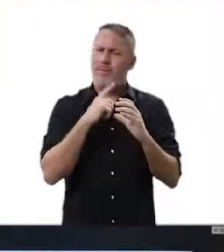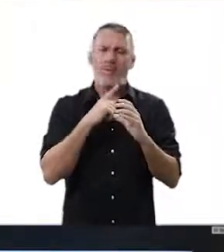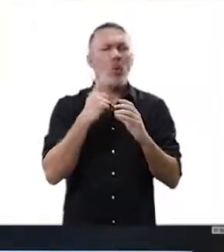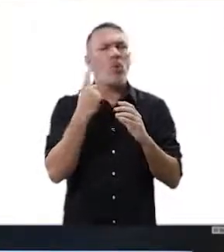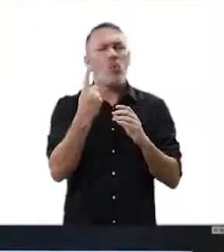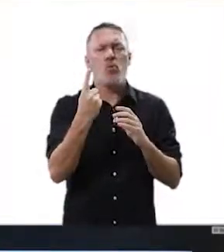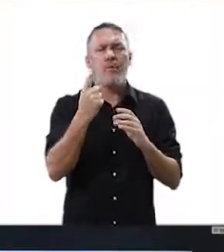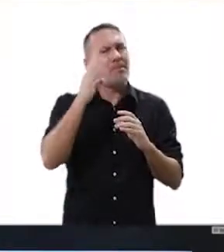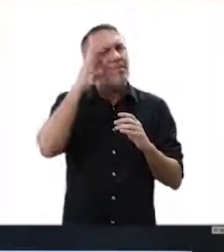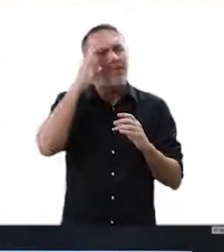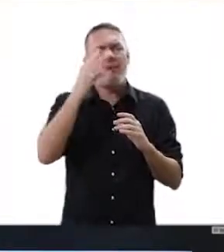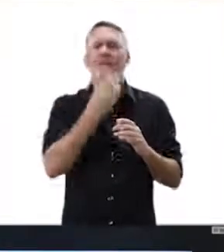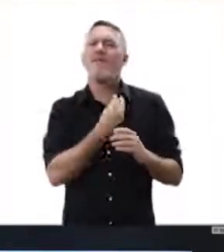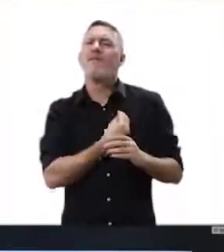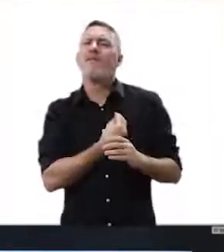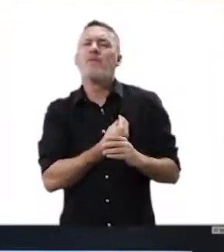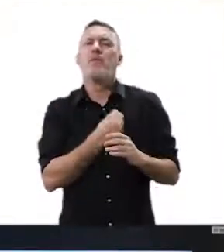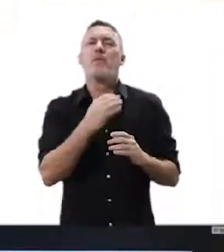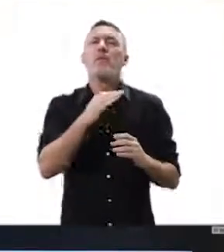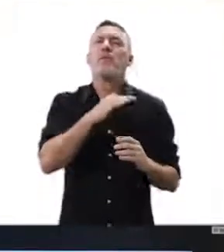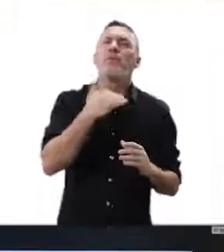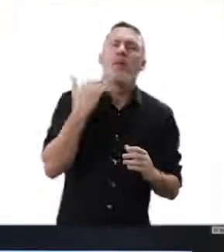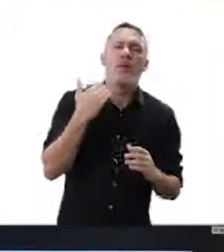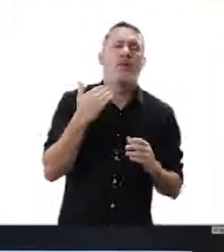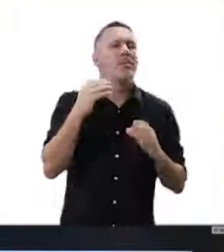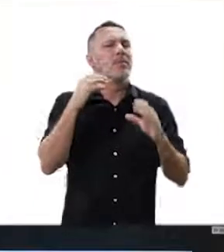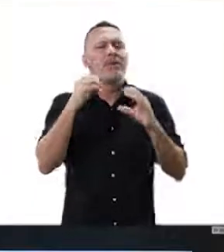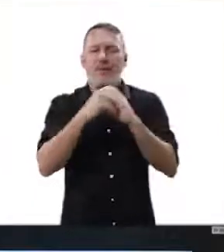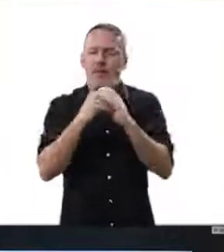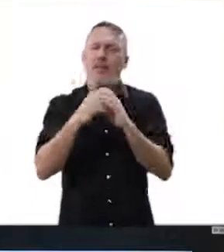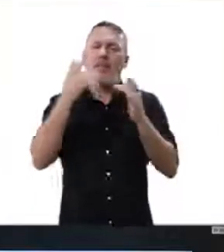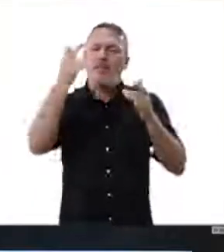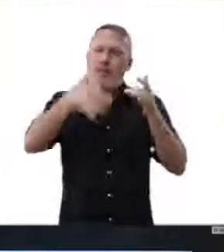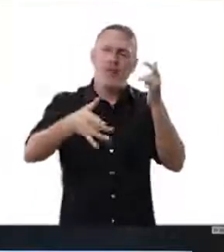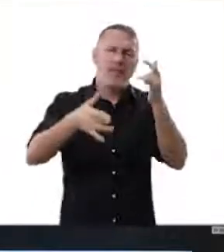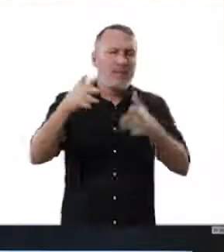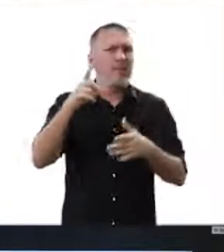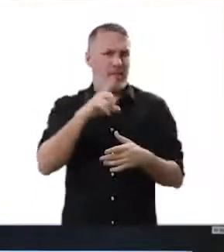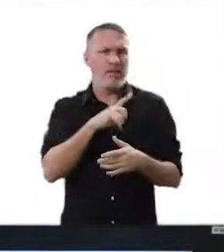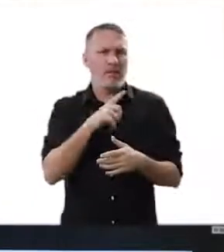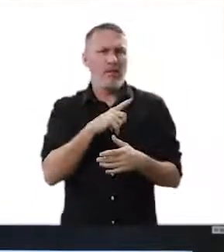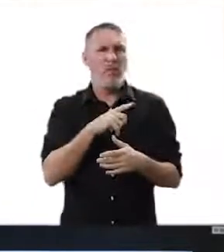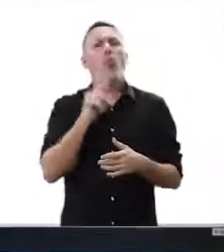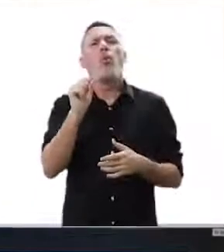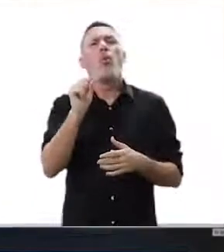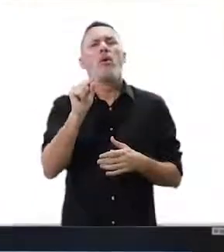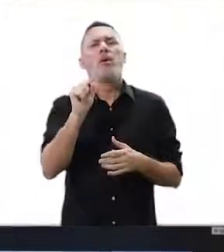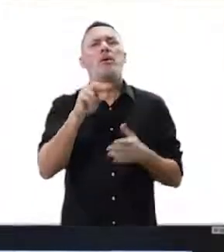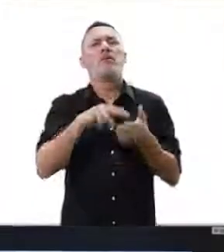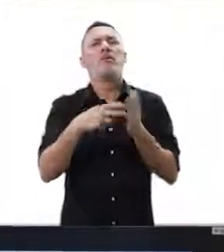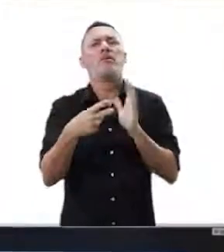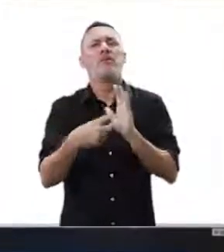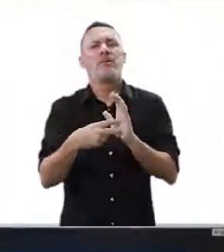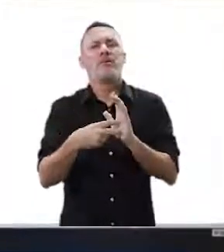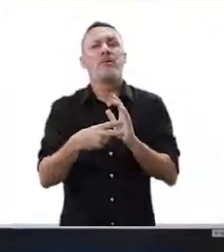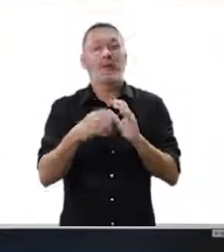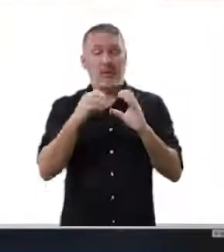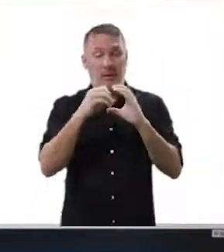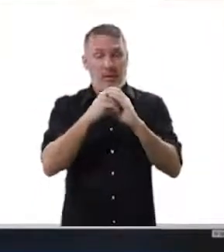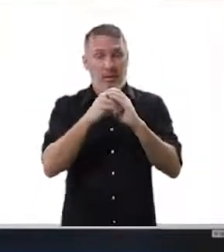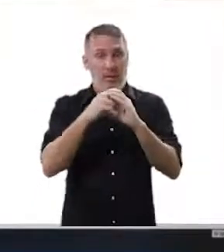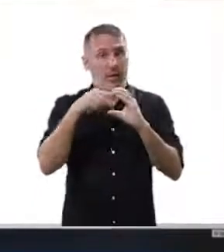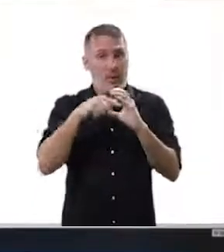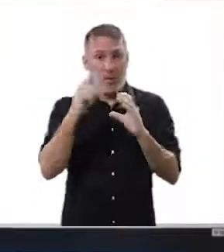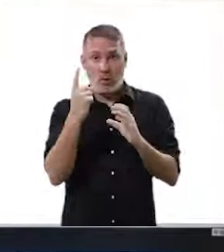morfofisiológica. O que significa? Significa dizer que por si só ela é capaz de desempenhar todas as funções de um